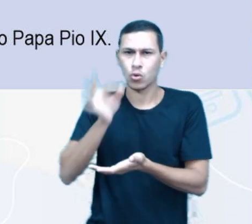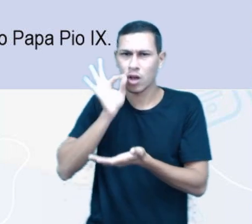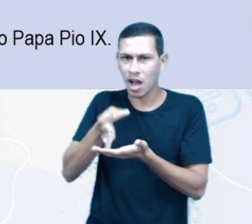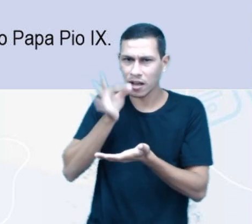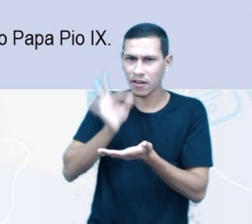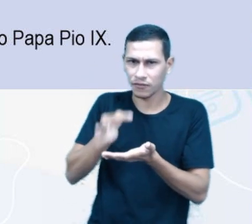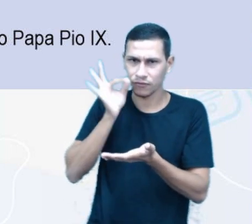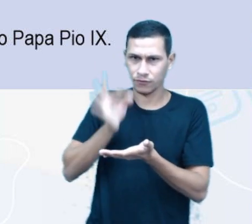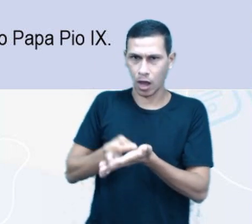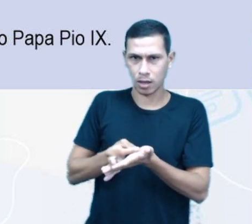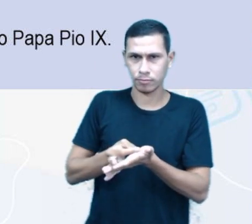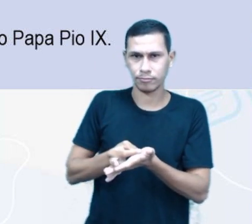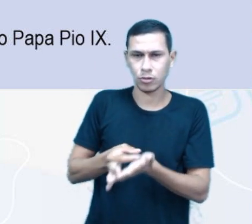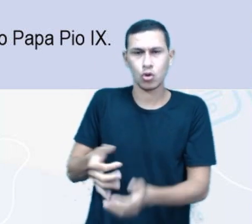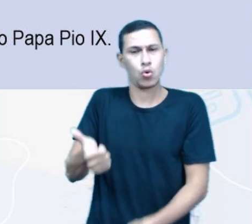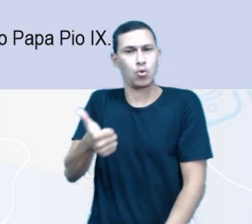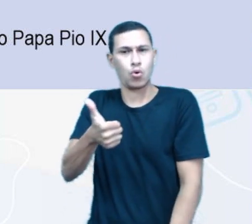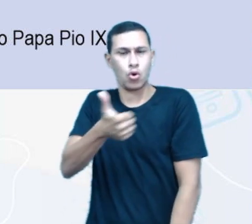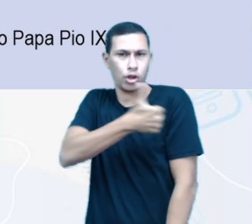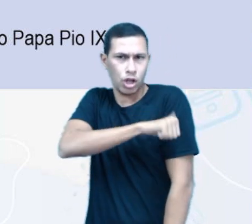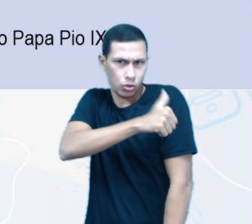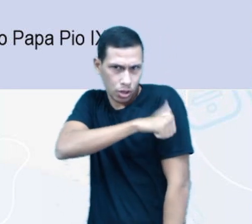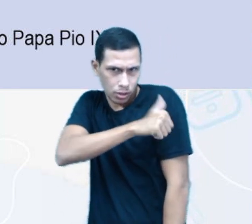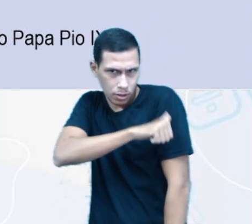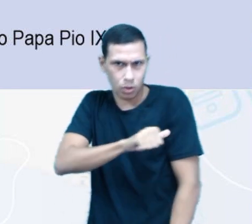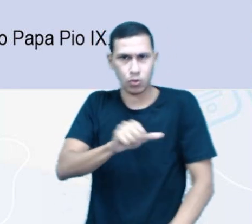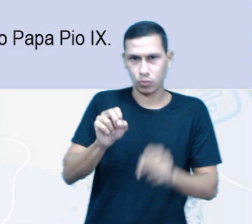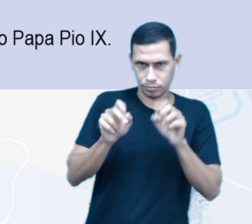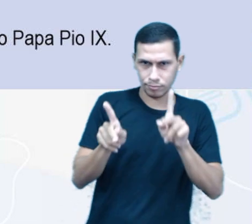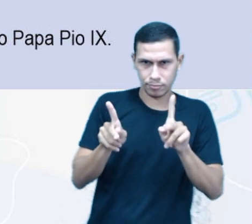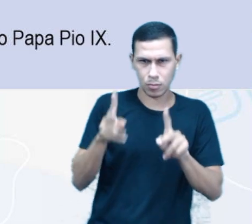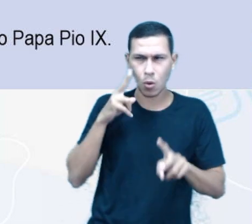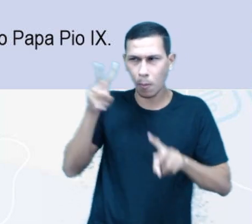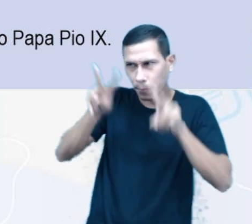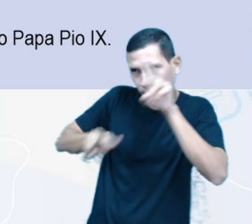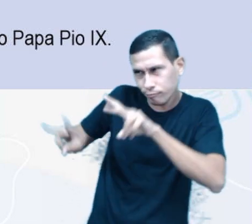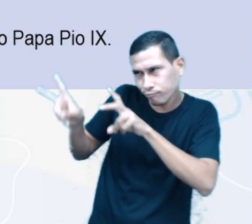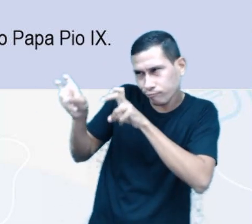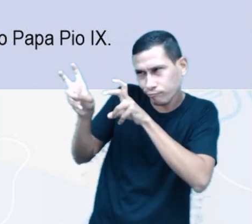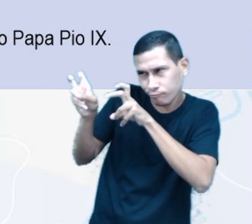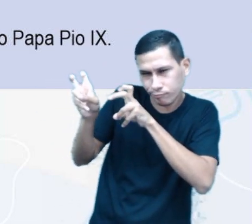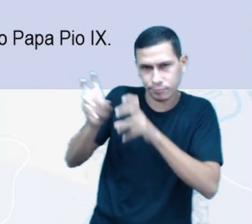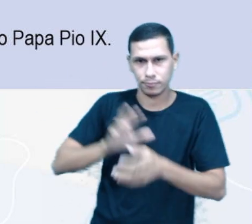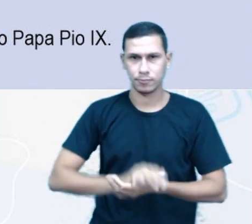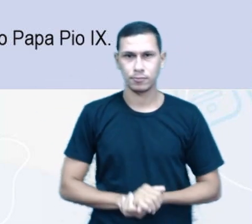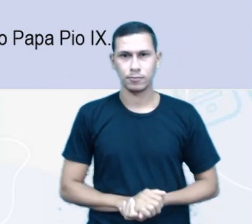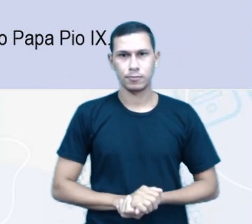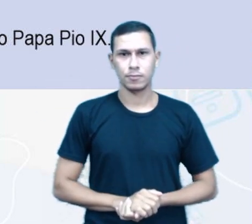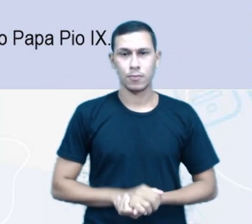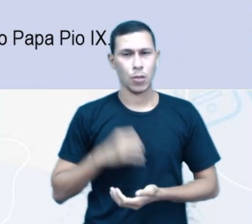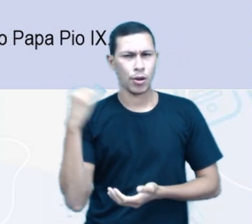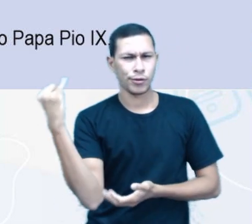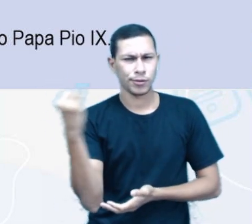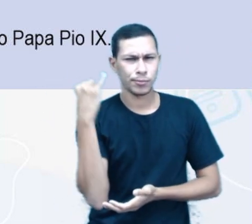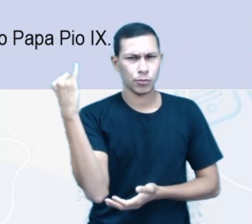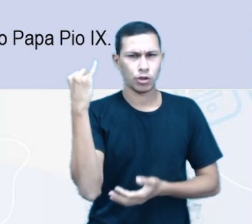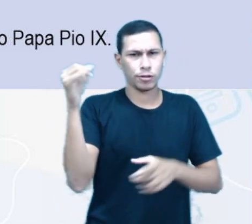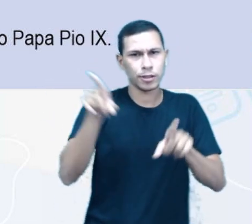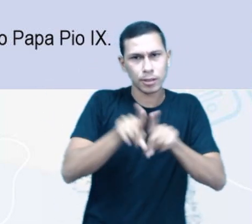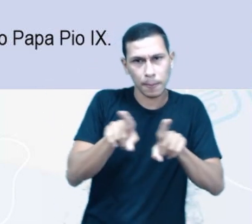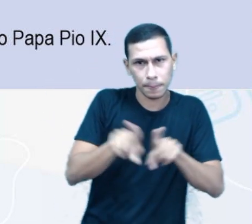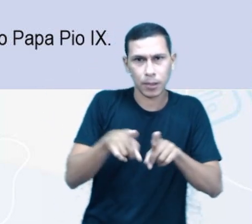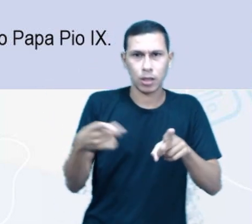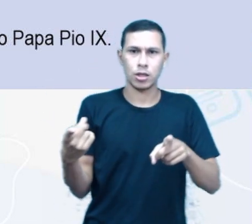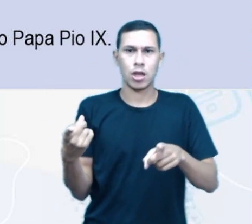oeste paulista e São Paulo e para a zona da Mata Mineira, certo? Importantíssimo dizer que a